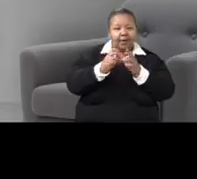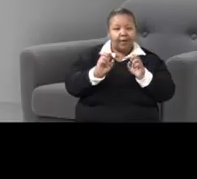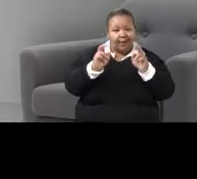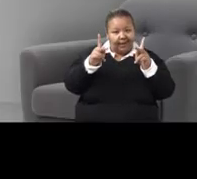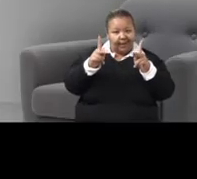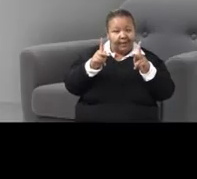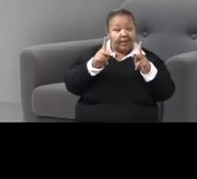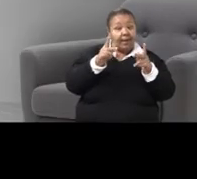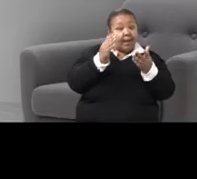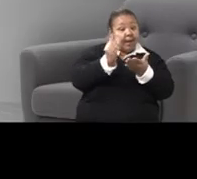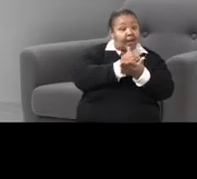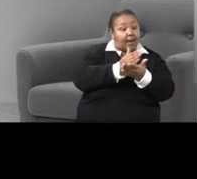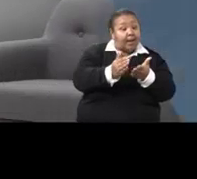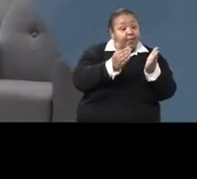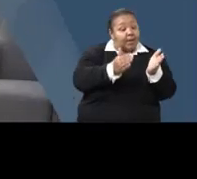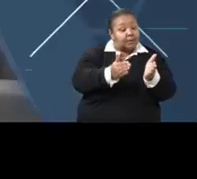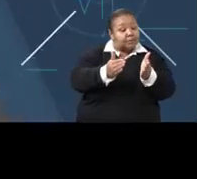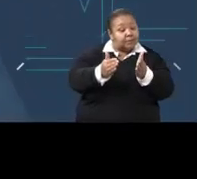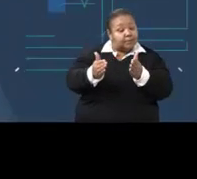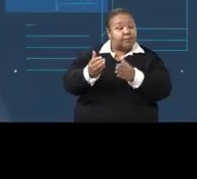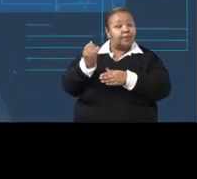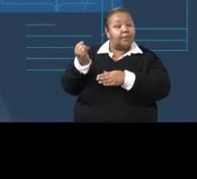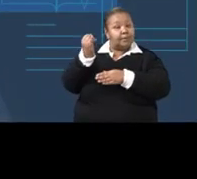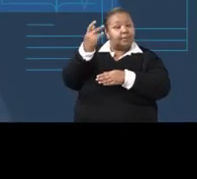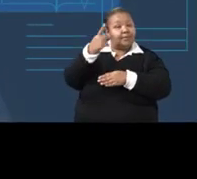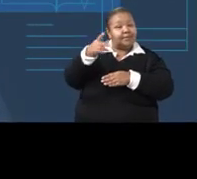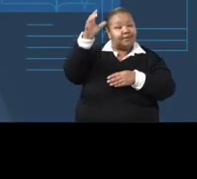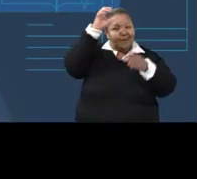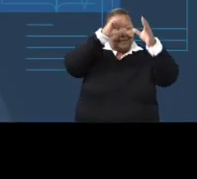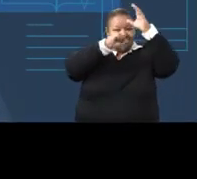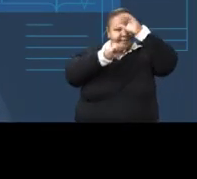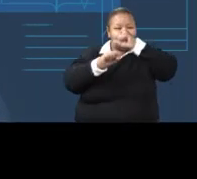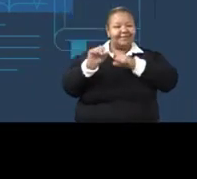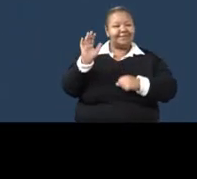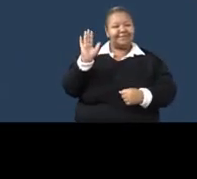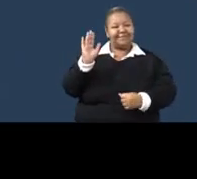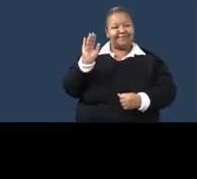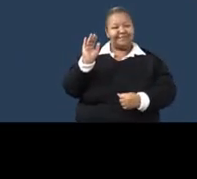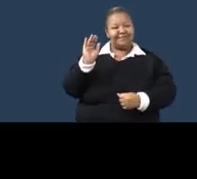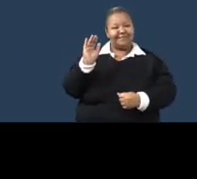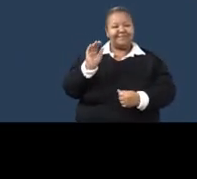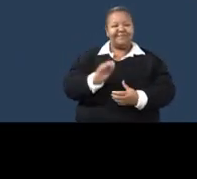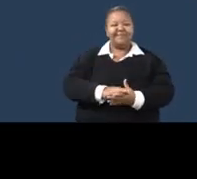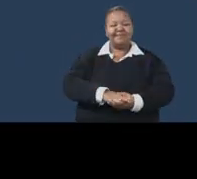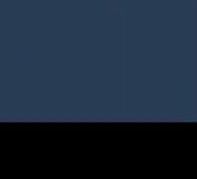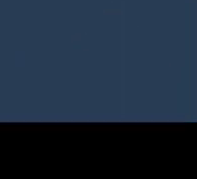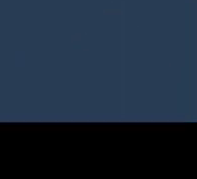ok? Cada parte do processo é essencial para a sua aprendizagem. Até mais!